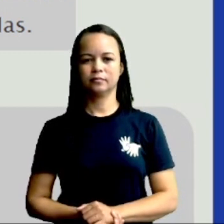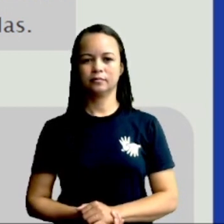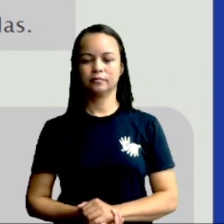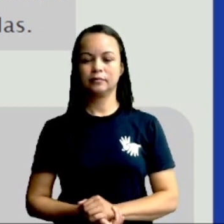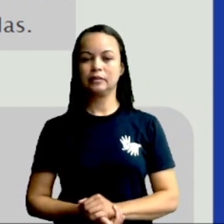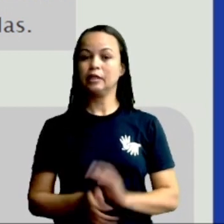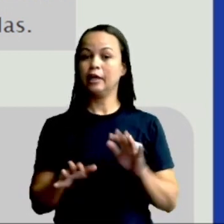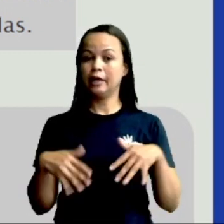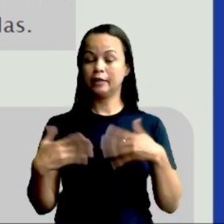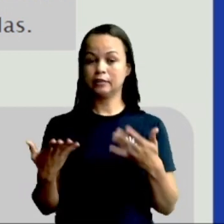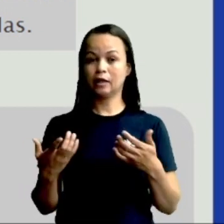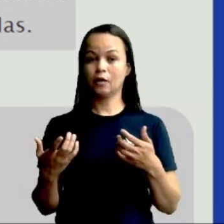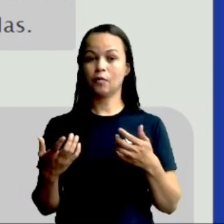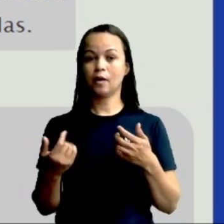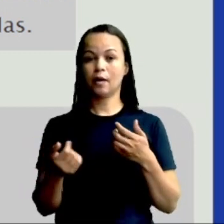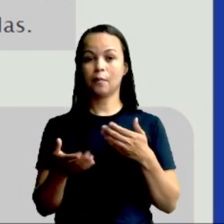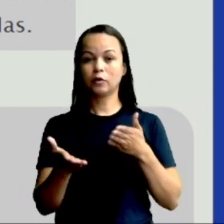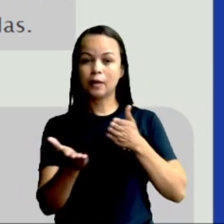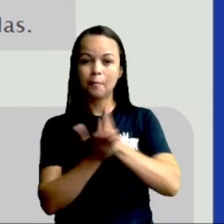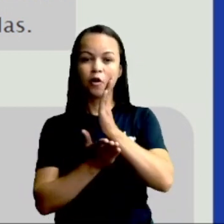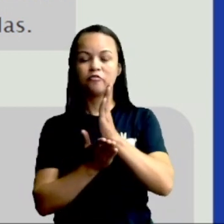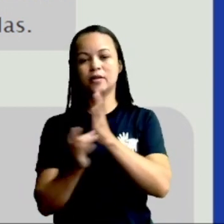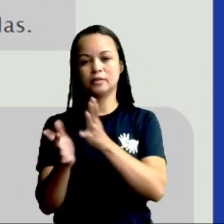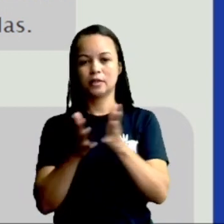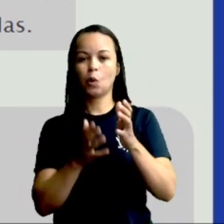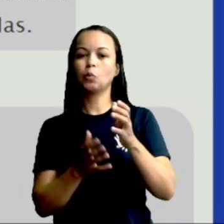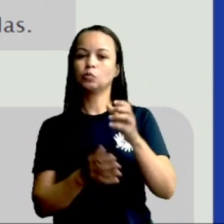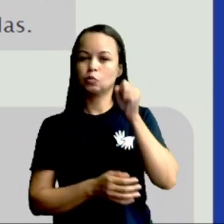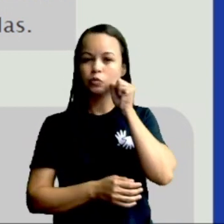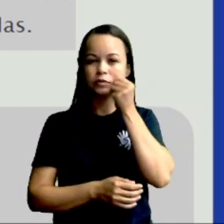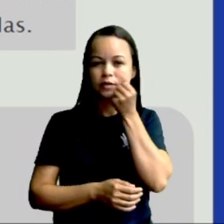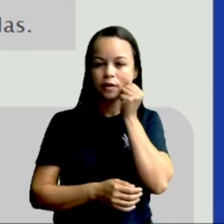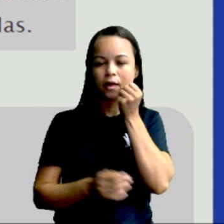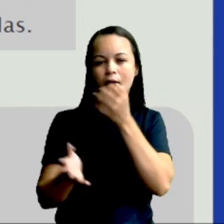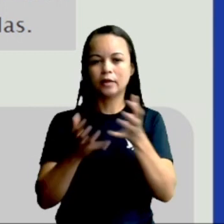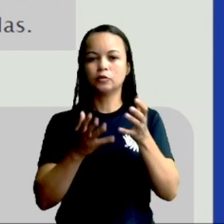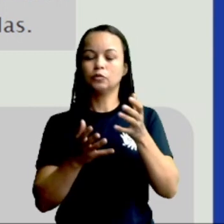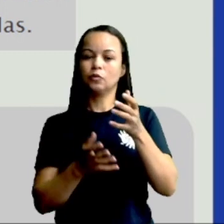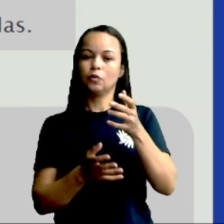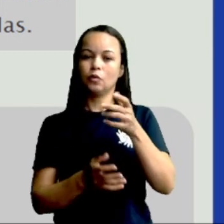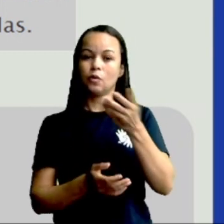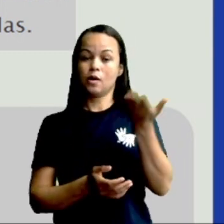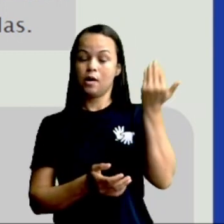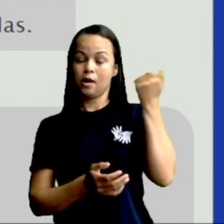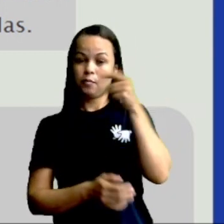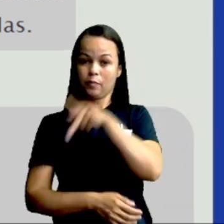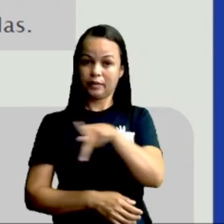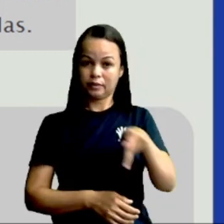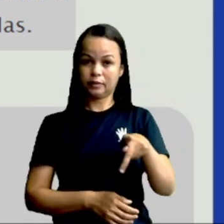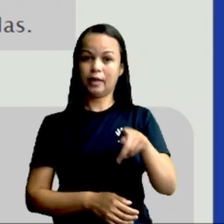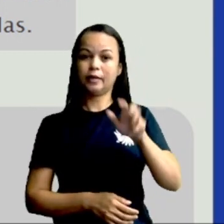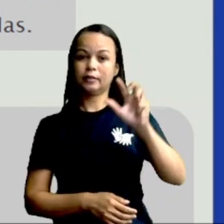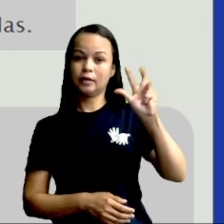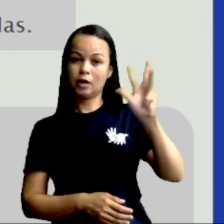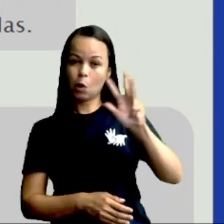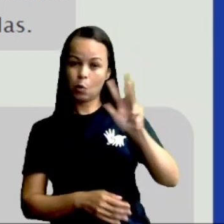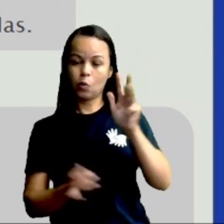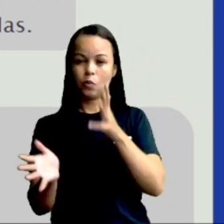Então, após a aprovação do Senado, na época, o presidente Lula, né, sancionou a Lei